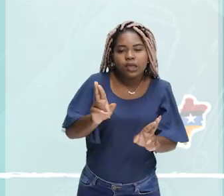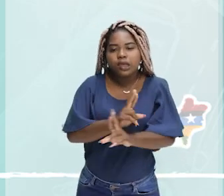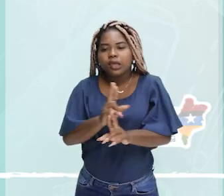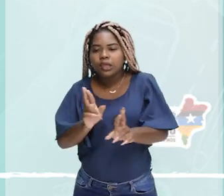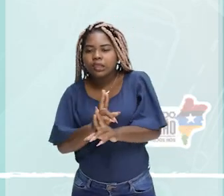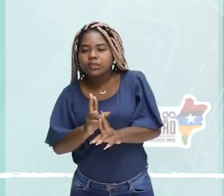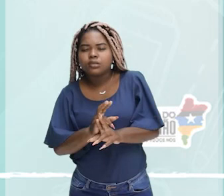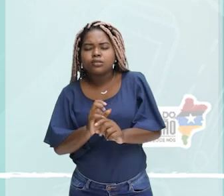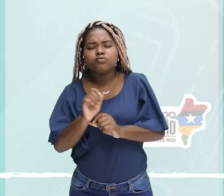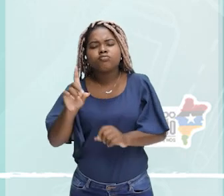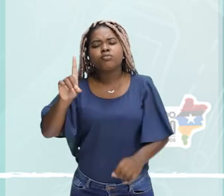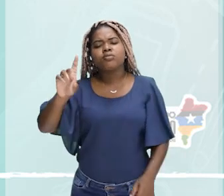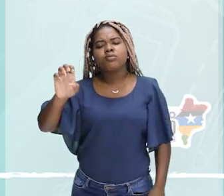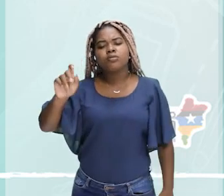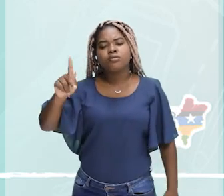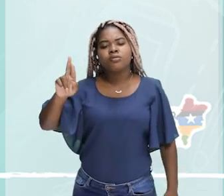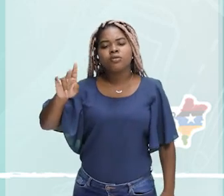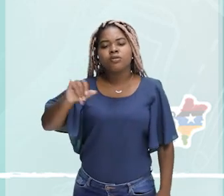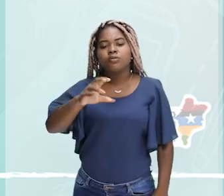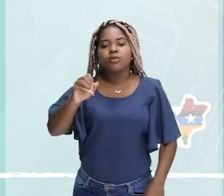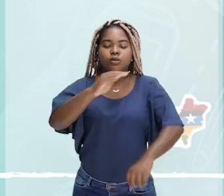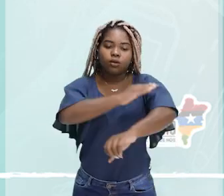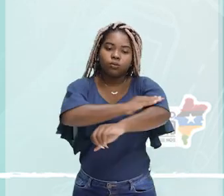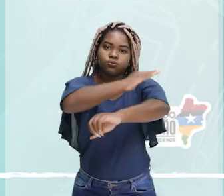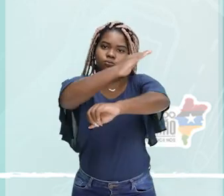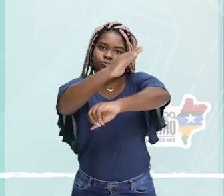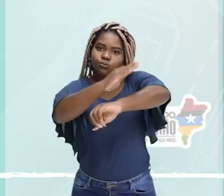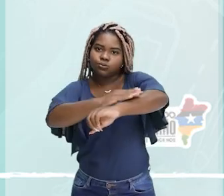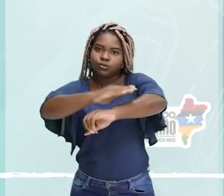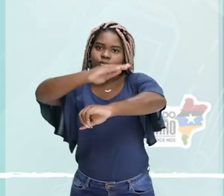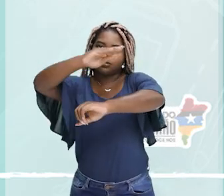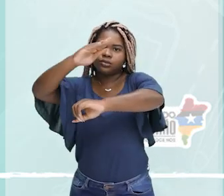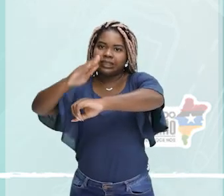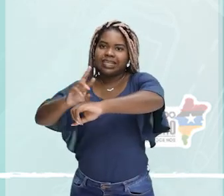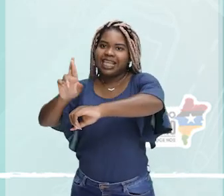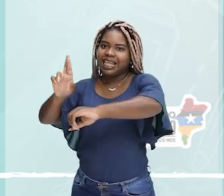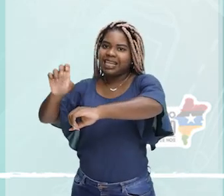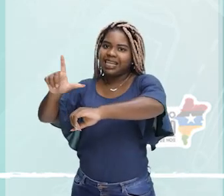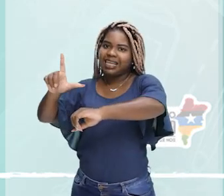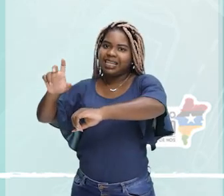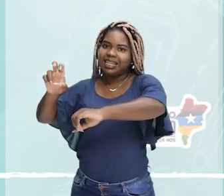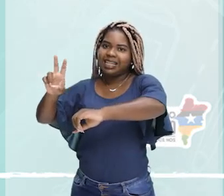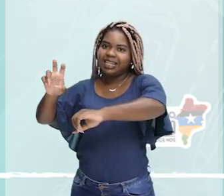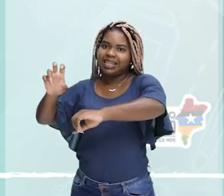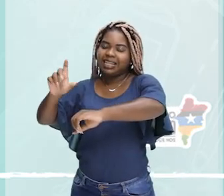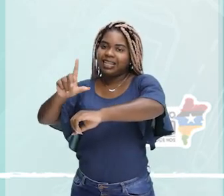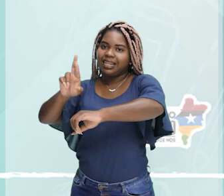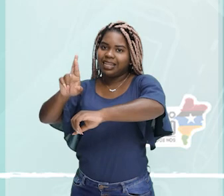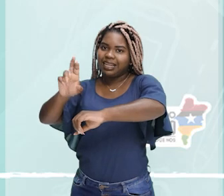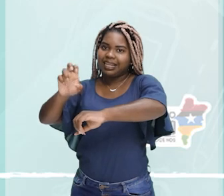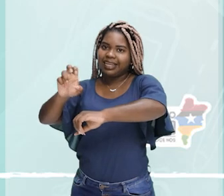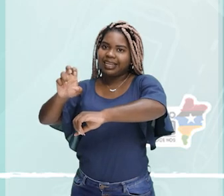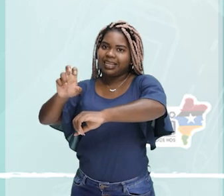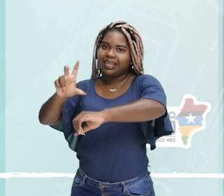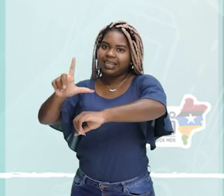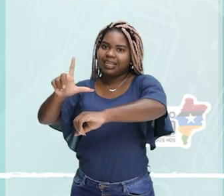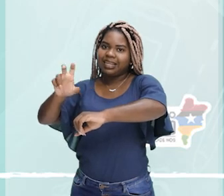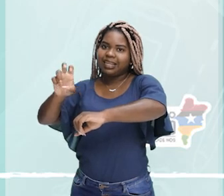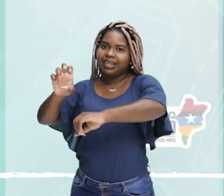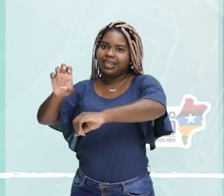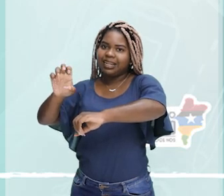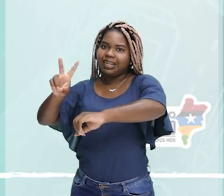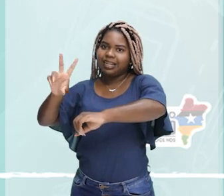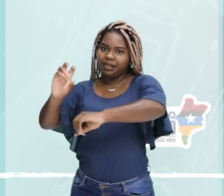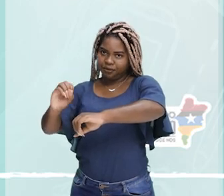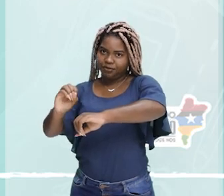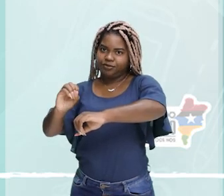essa depressão? Gente, é uma forma de relevo rebaixada em relação a outra, ou seja, tu tem uma área mais alta e tu vai ter uma outra área mais baixa onde os sedimentos